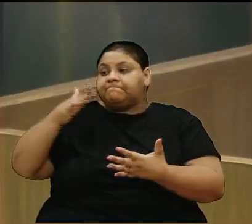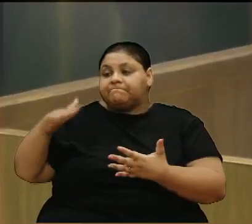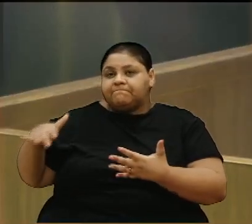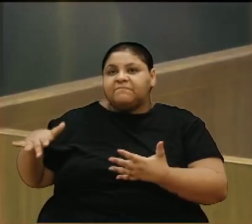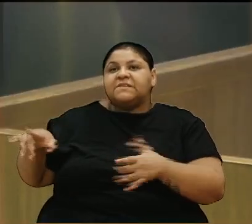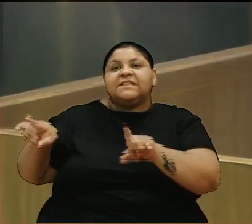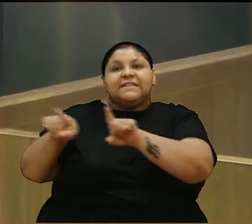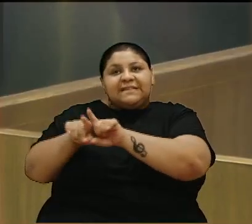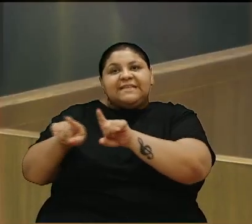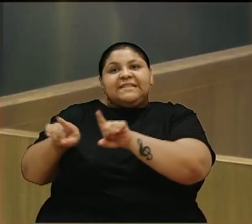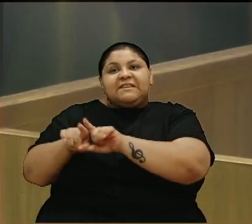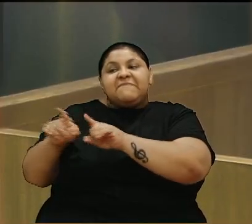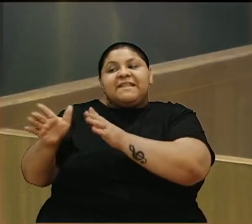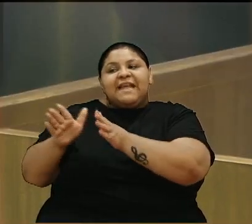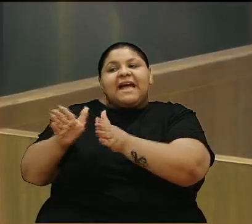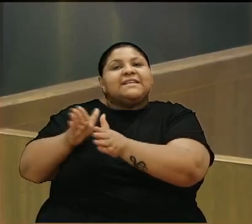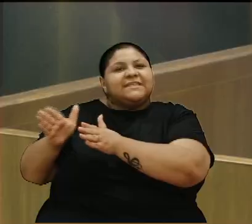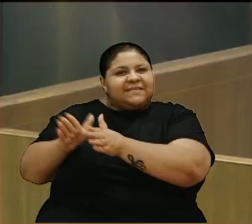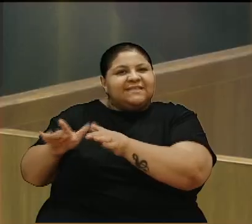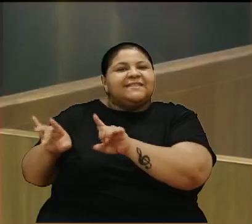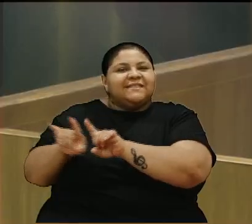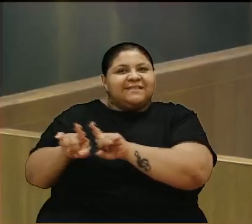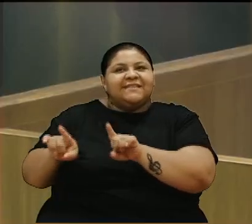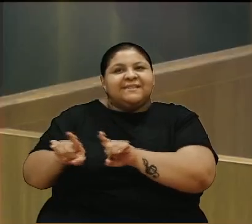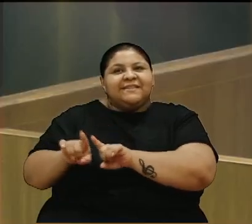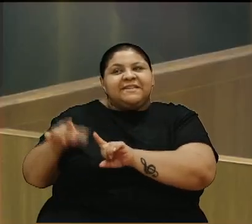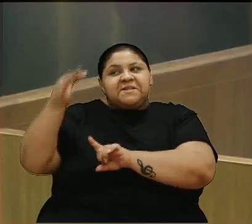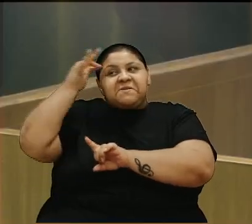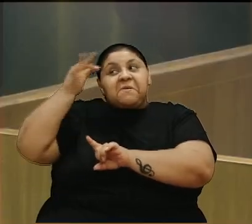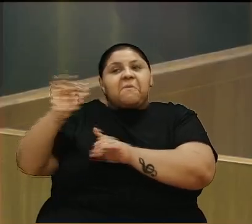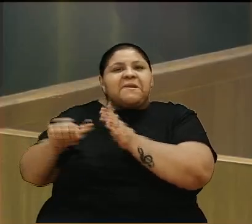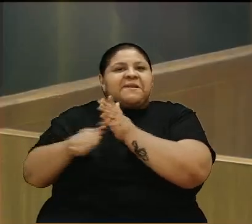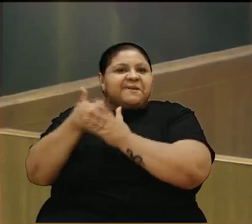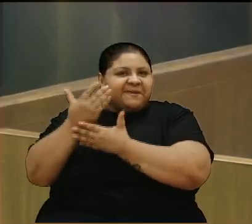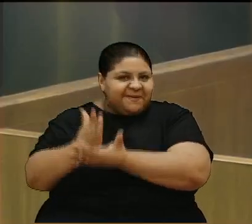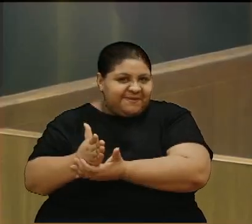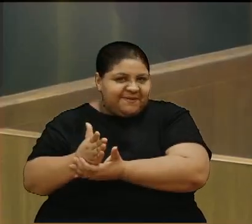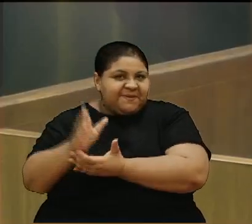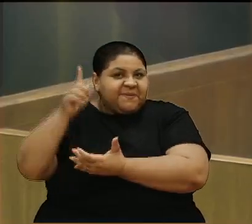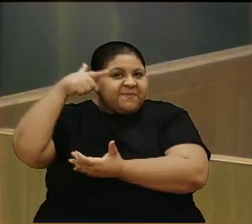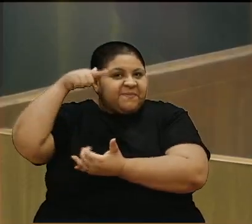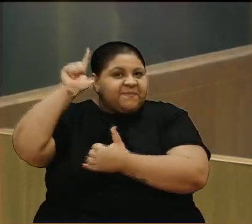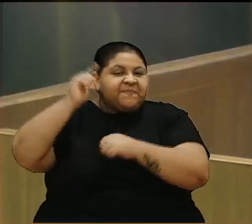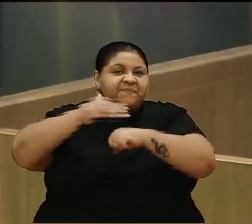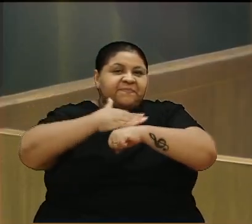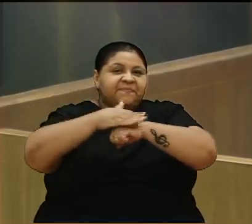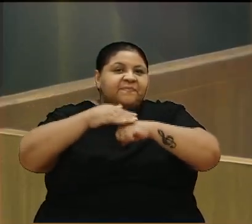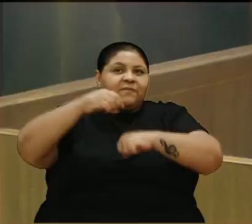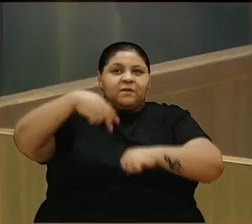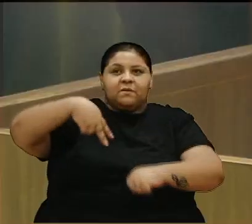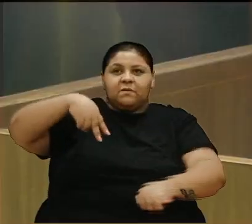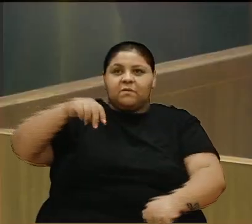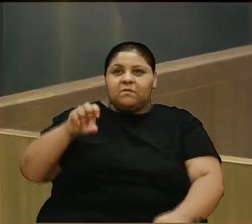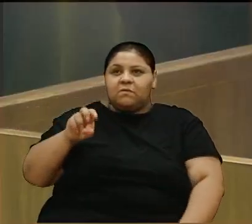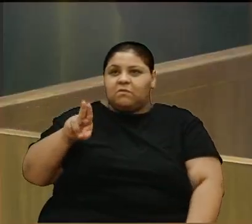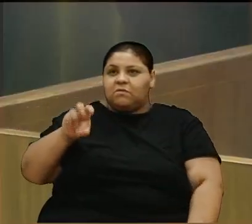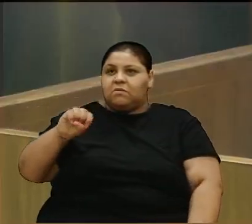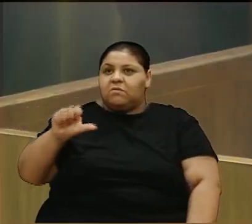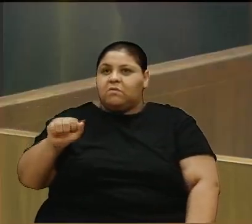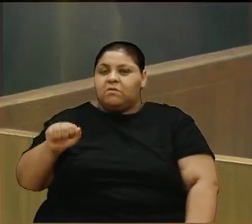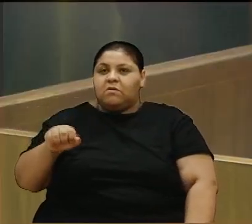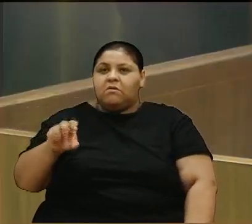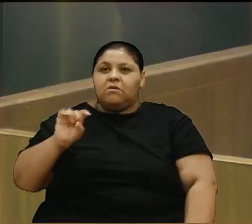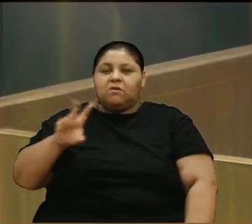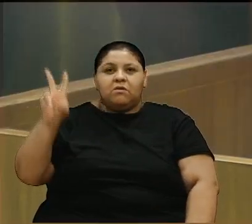escolas também estão tendo acesso e também estão compreendendo melhor. E aí, ontem, conversei com a Neuza, quero só lembrar que os